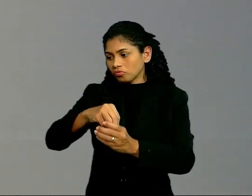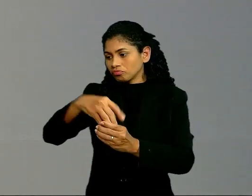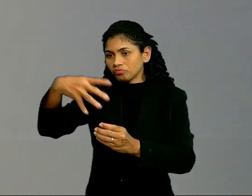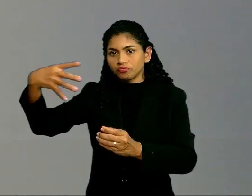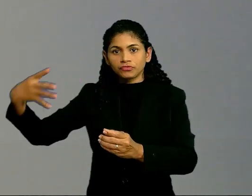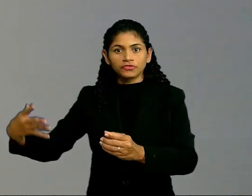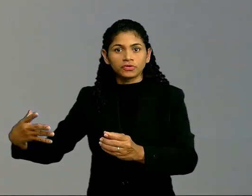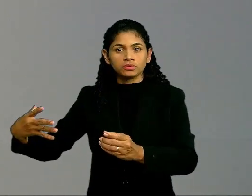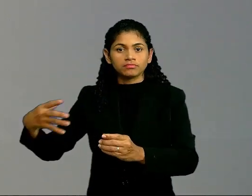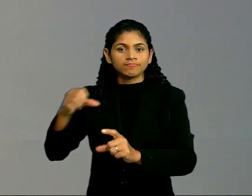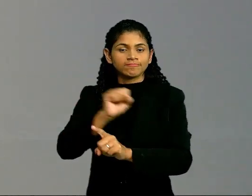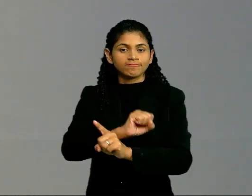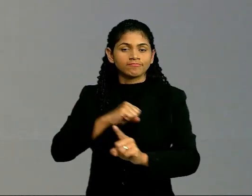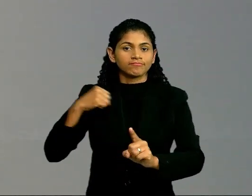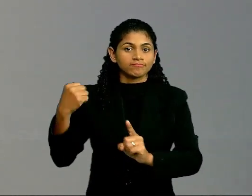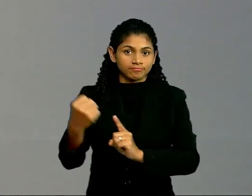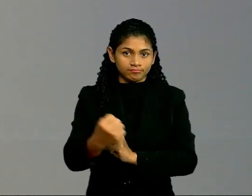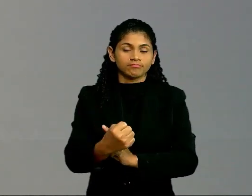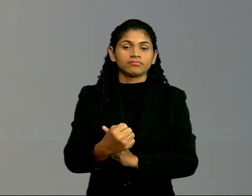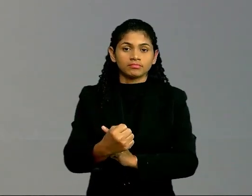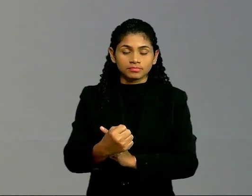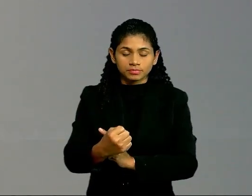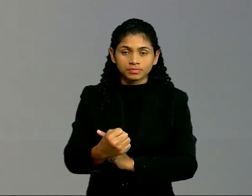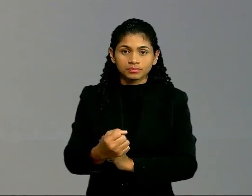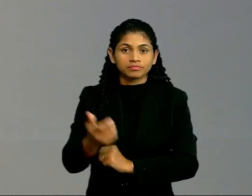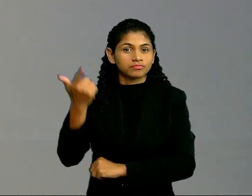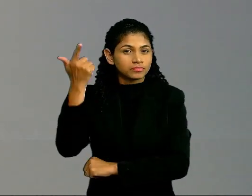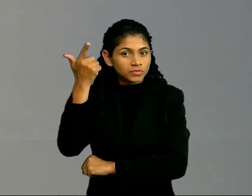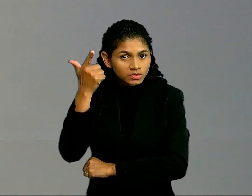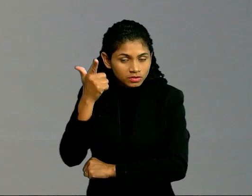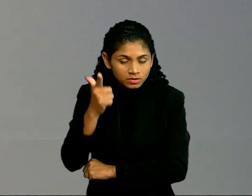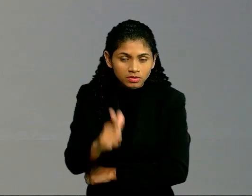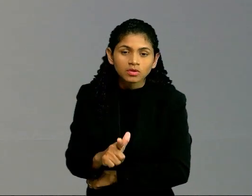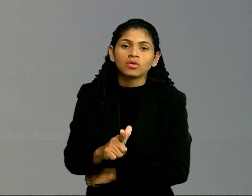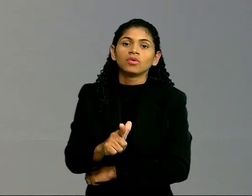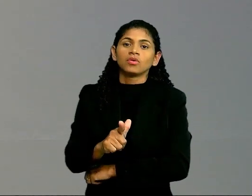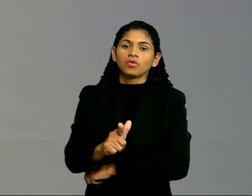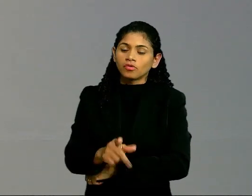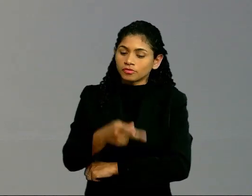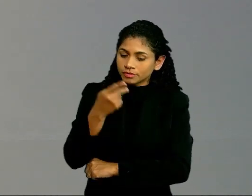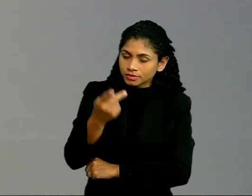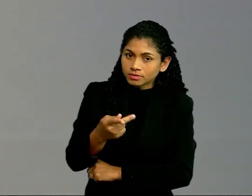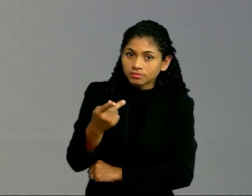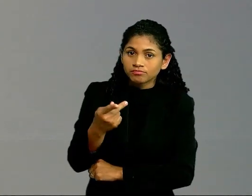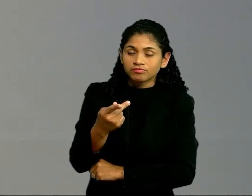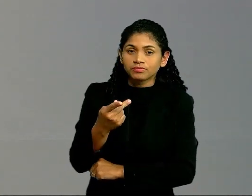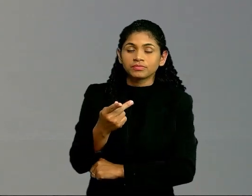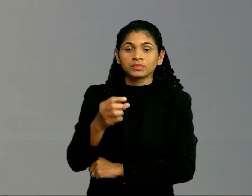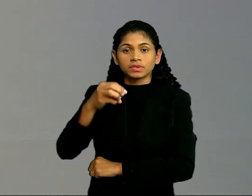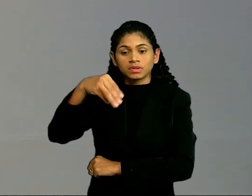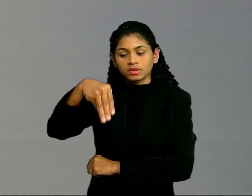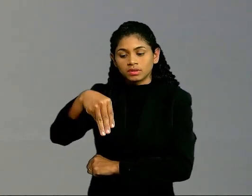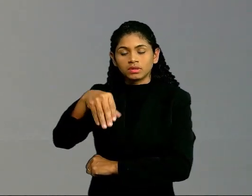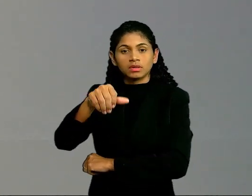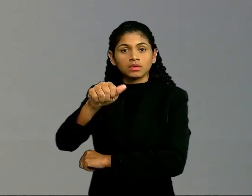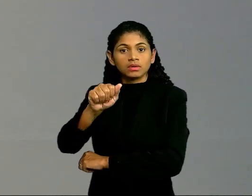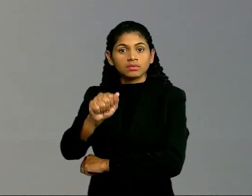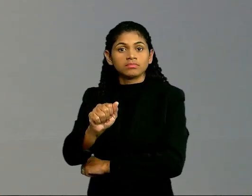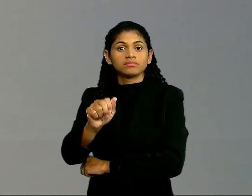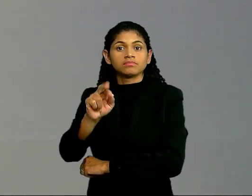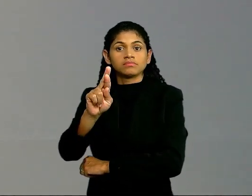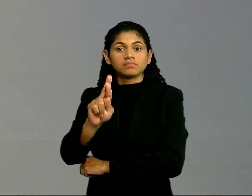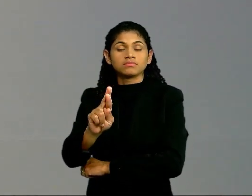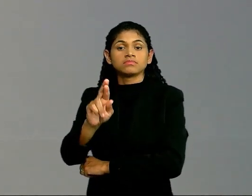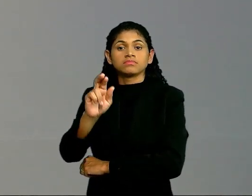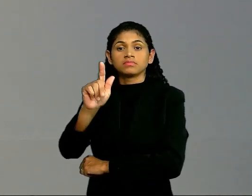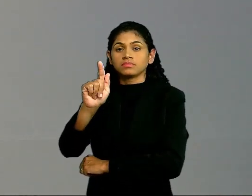sociedade, são considerados marginais, e novamente a professora vai bater nessa tecla. Marginal significa uma pessoa que está